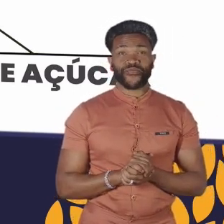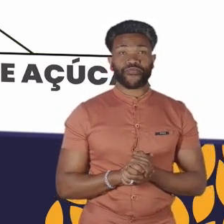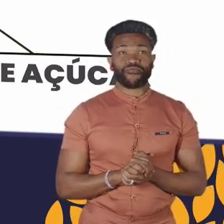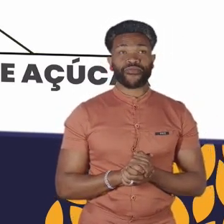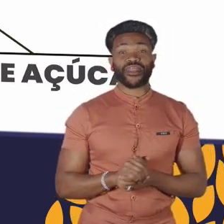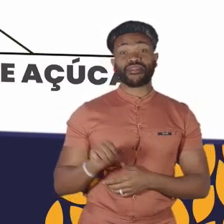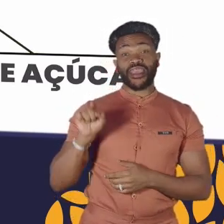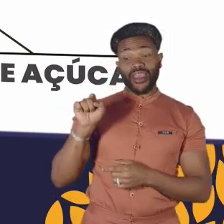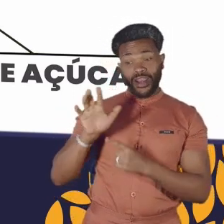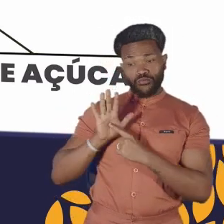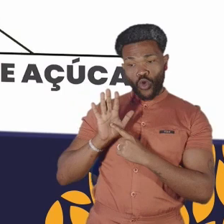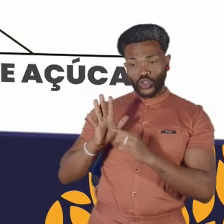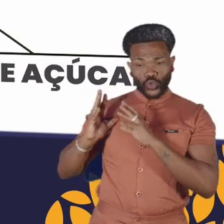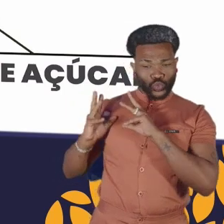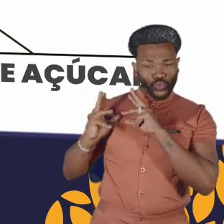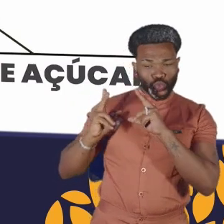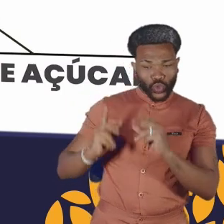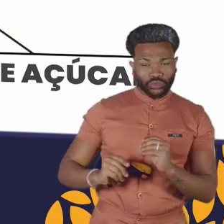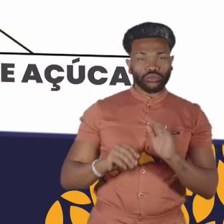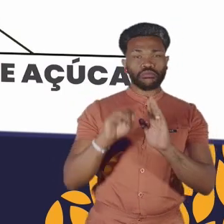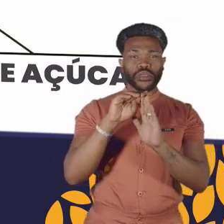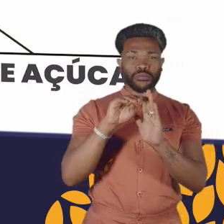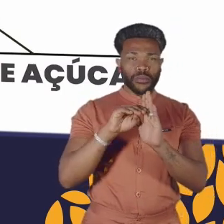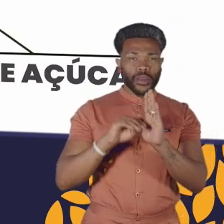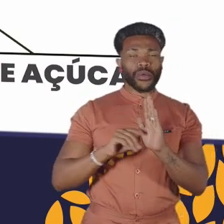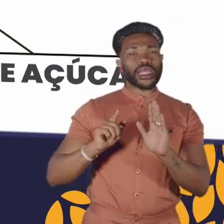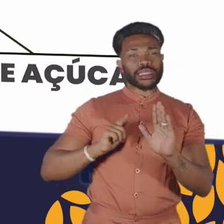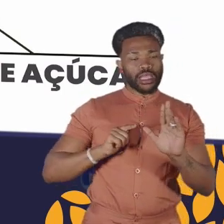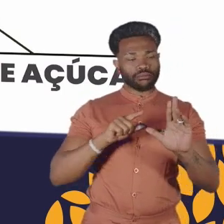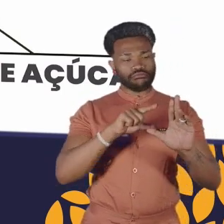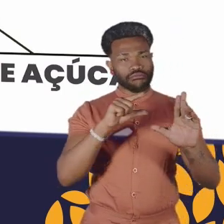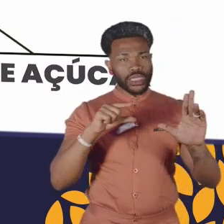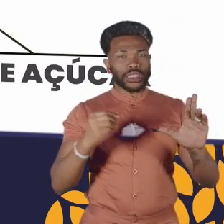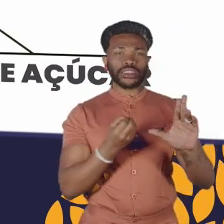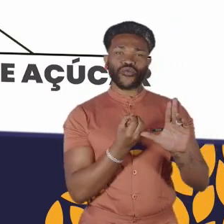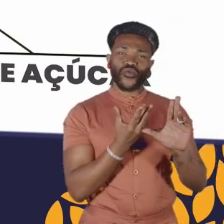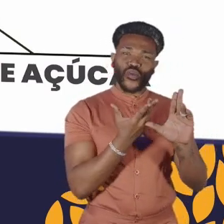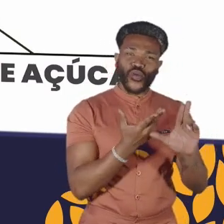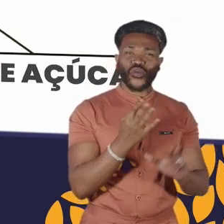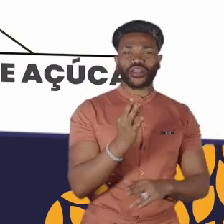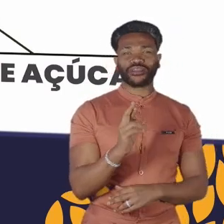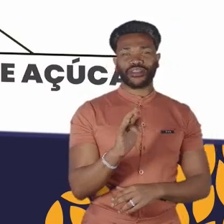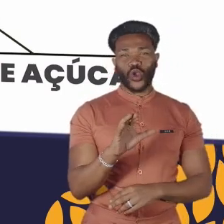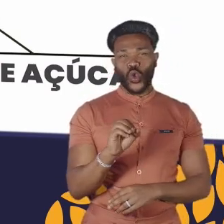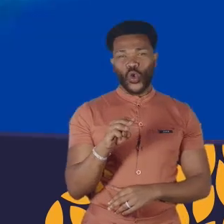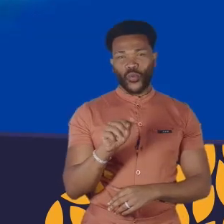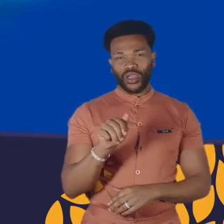É ela que traz todos os outros componentes da planta, praticamente vem da flor, vem do tricoma.